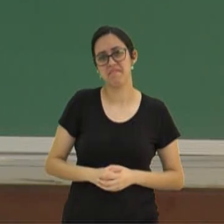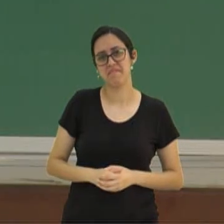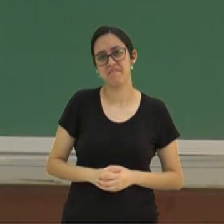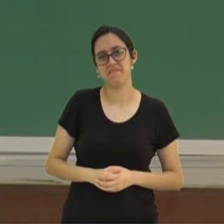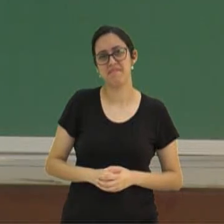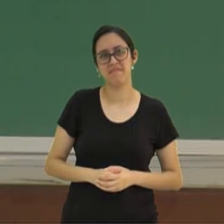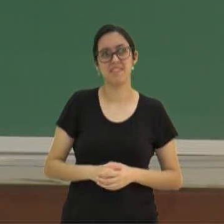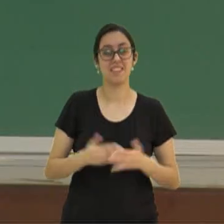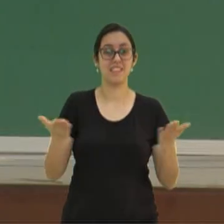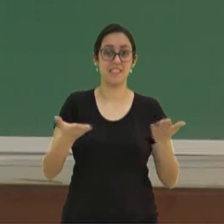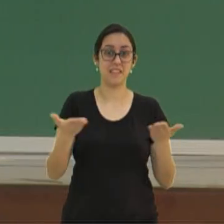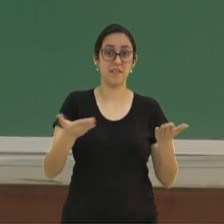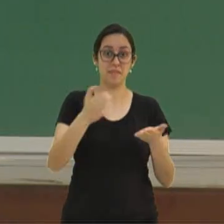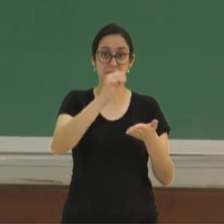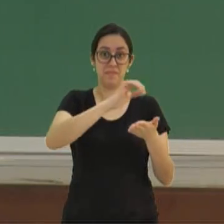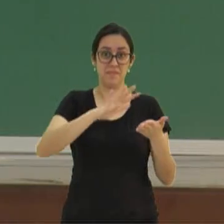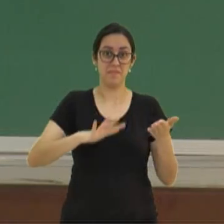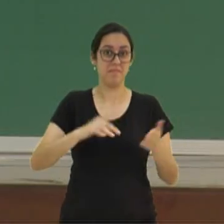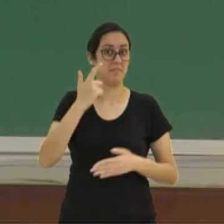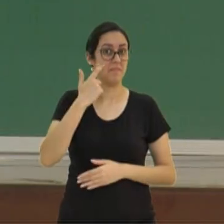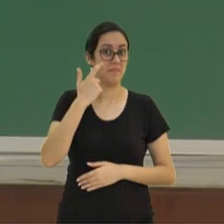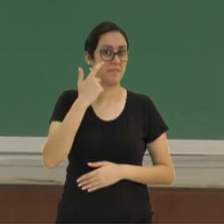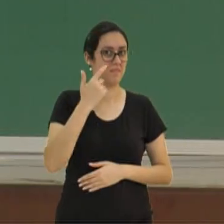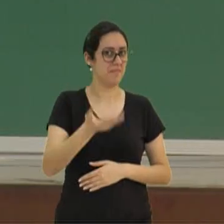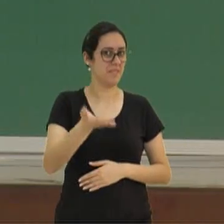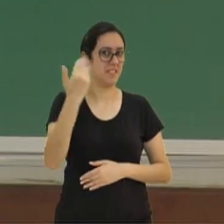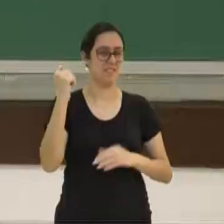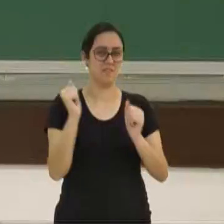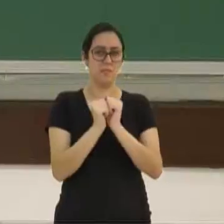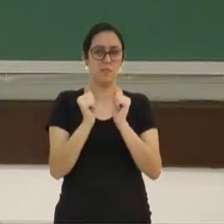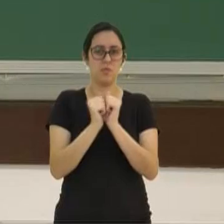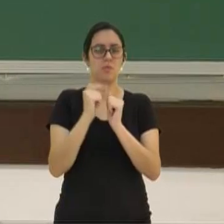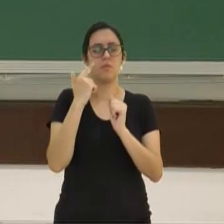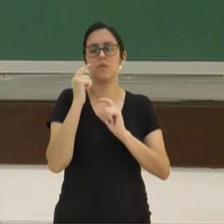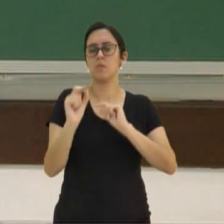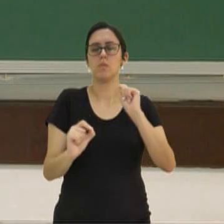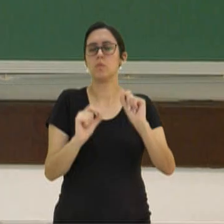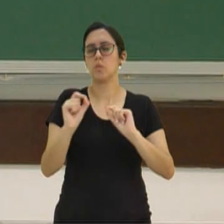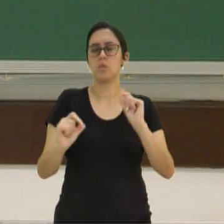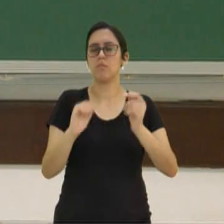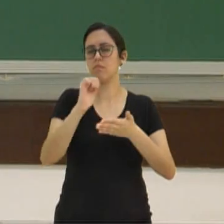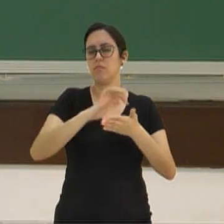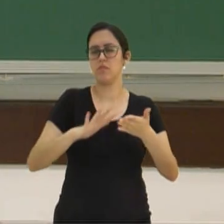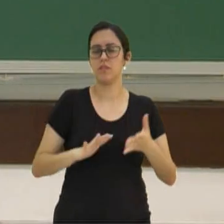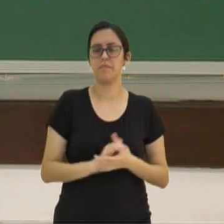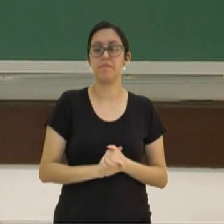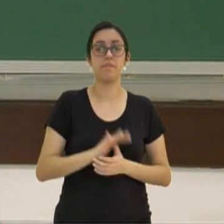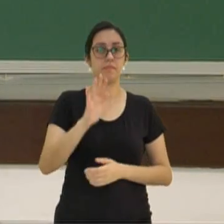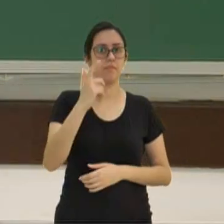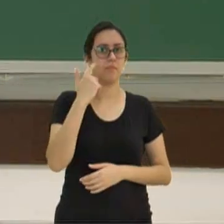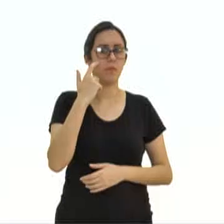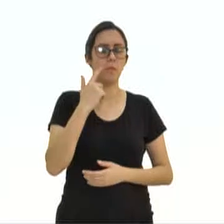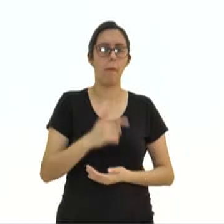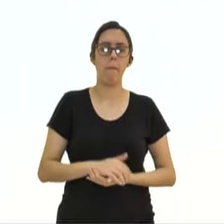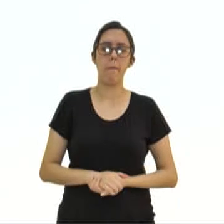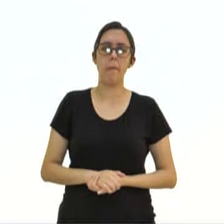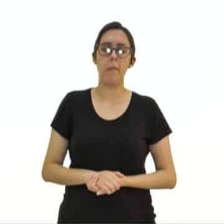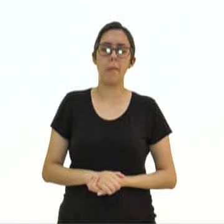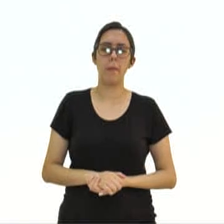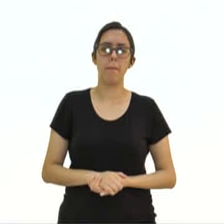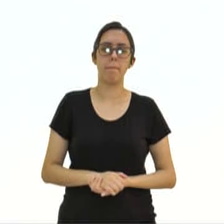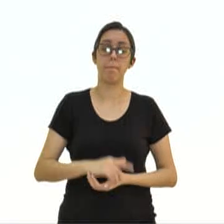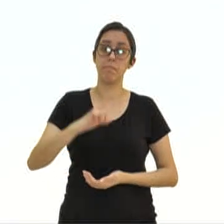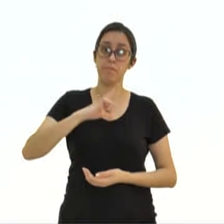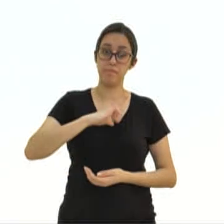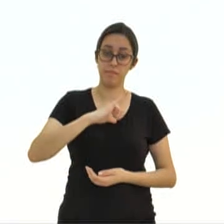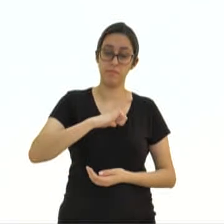Vamos ver um exercício aí? Vem comigo aqui para ver o que a gente entendeu desse trechinho. Veja esse trecho aqui. Durante a